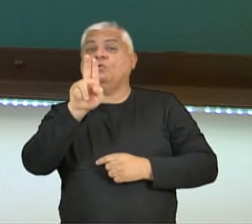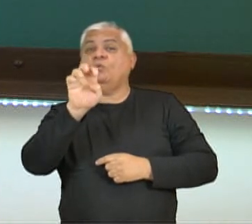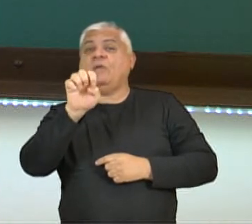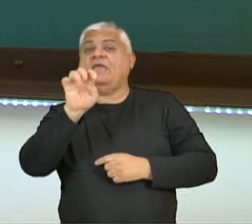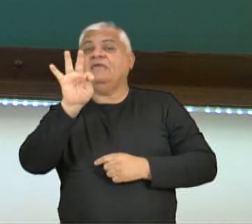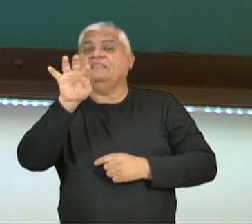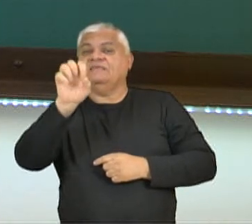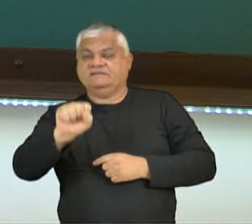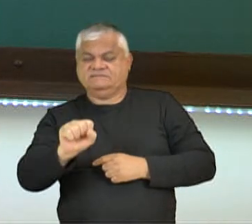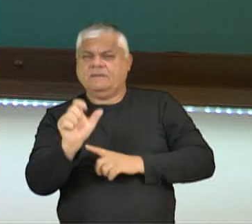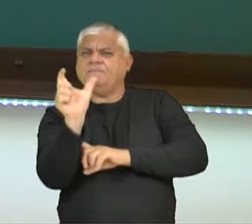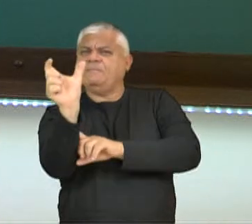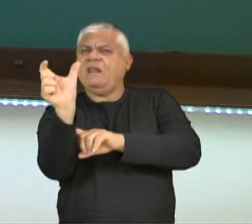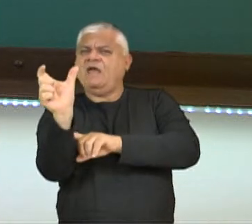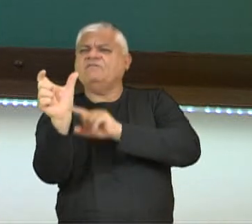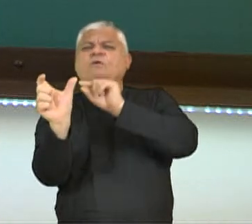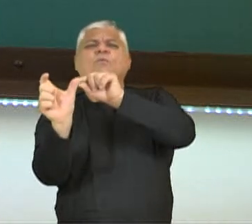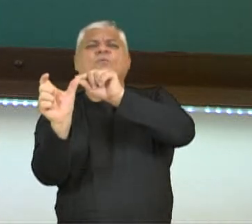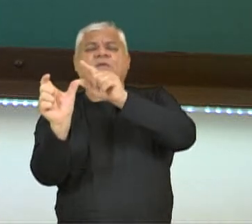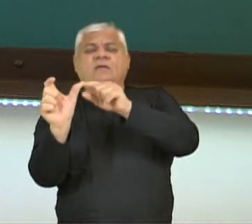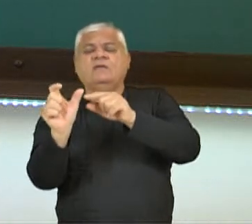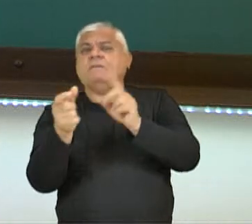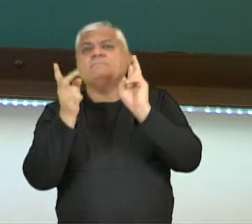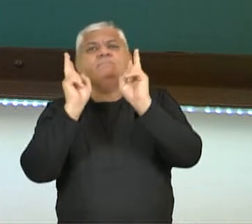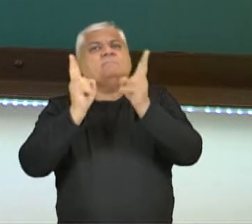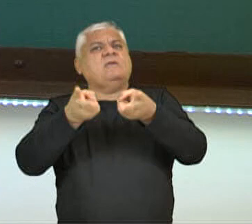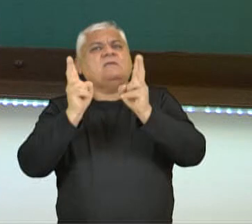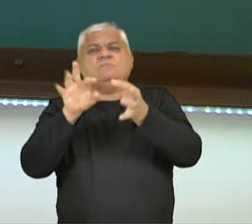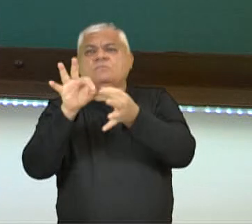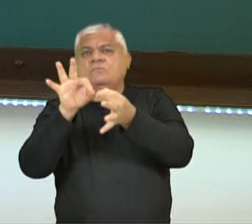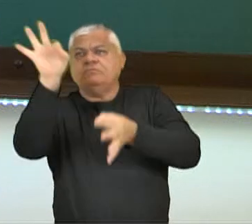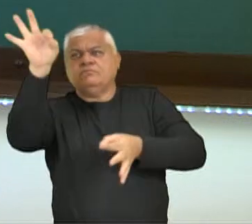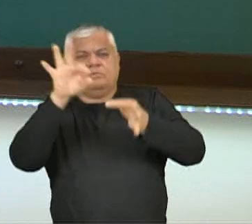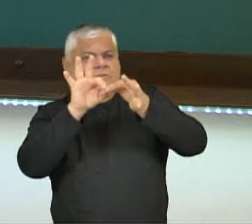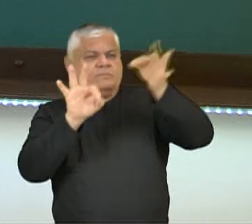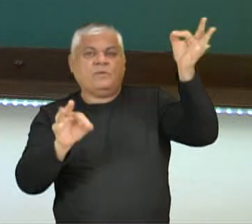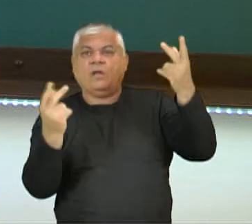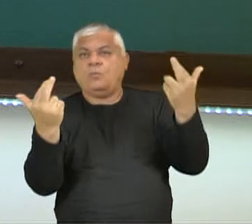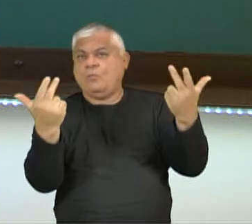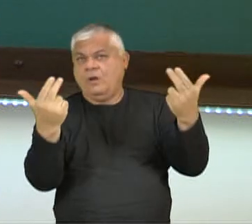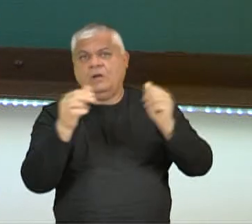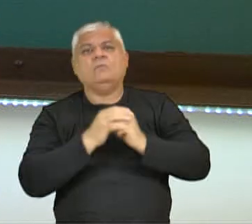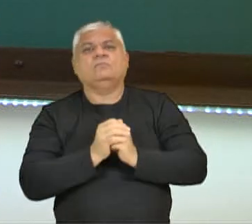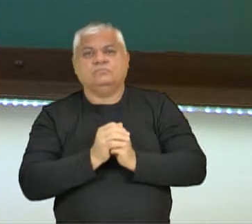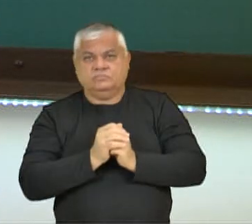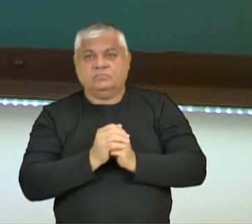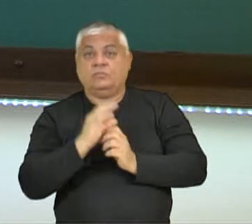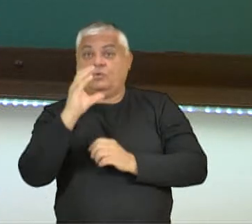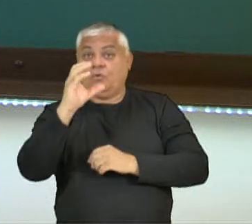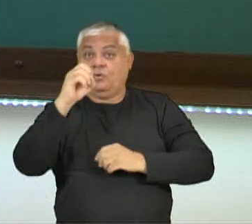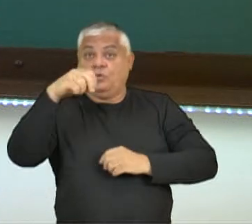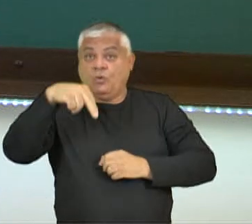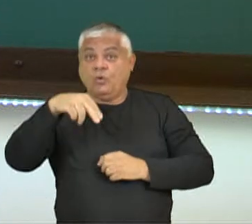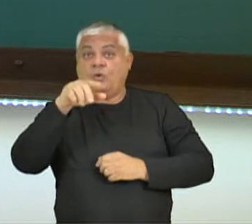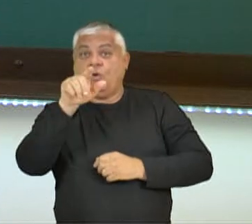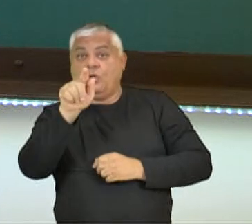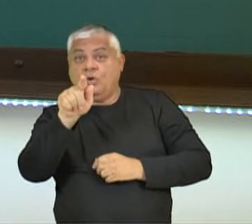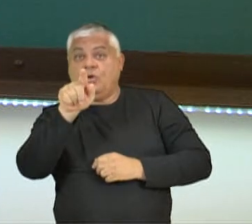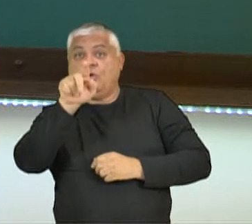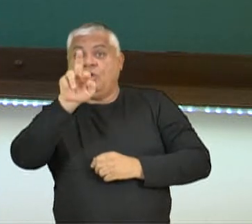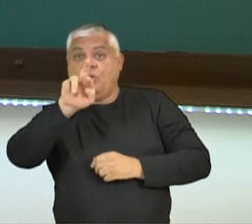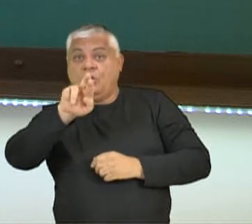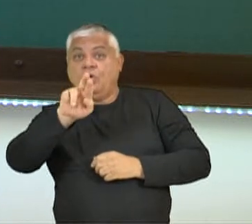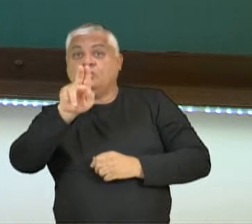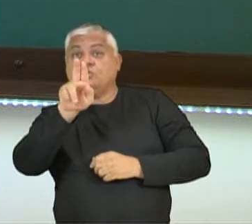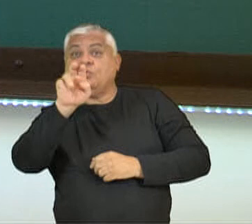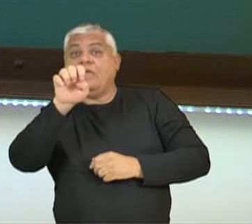significa essa palavra? Significa que tem a mesma medida. Professora, eles são iguais? É, são.